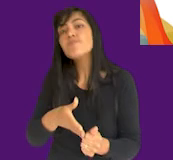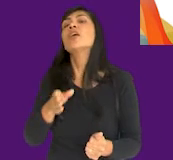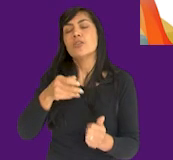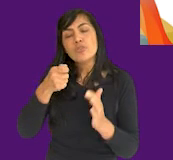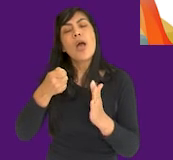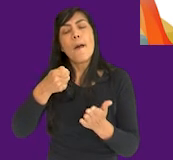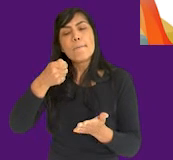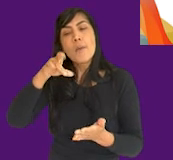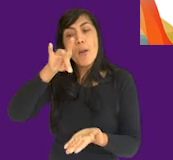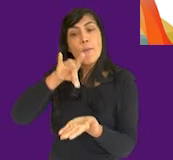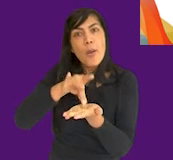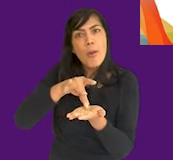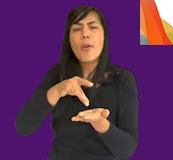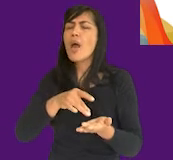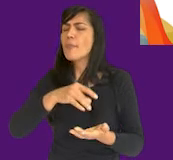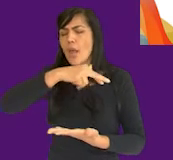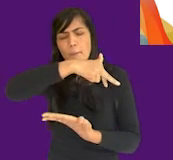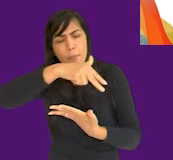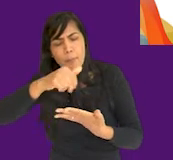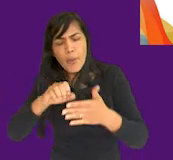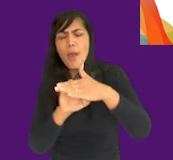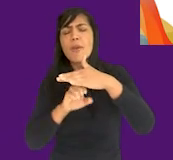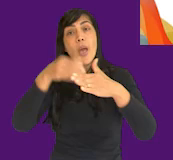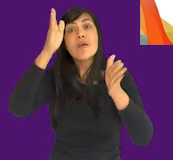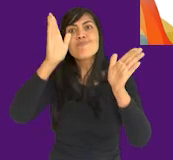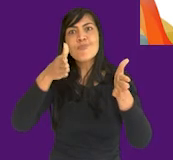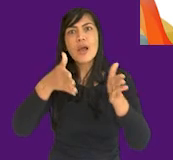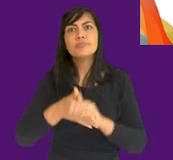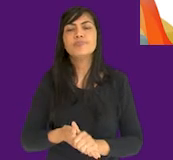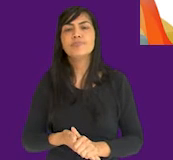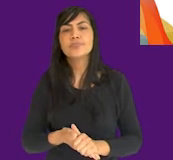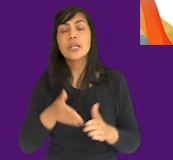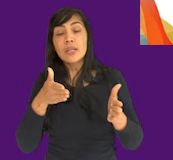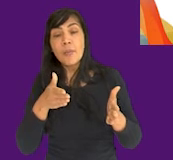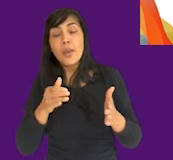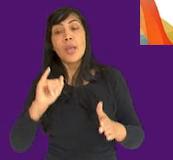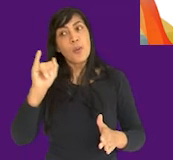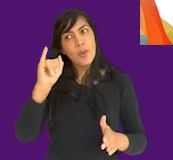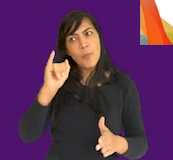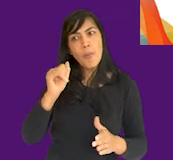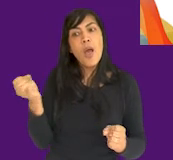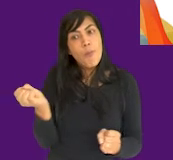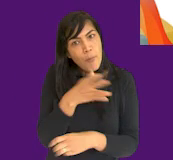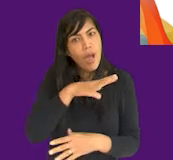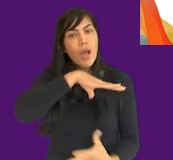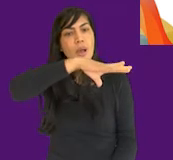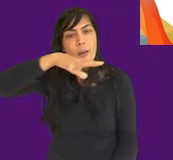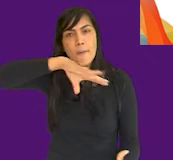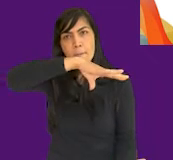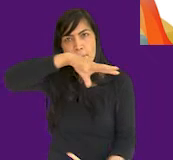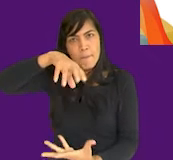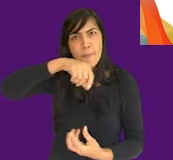foi comprovada por centenas de empresas também é endossado pelo Instituto de gestão de inovação